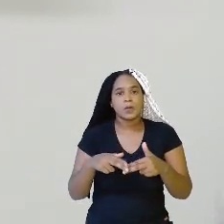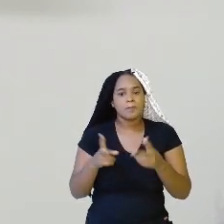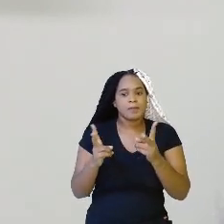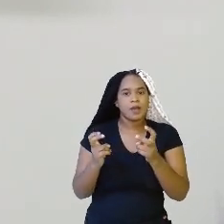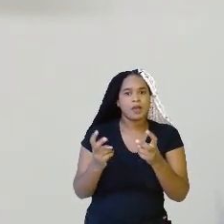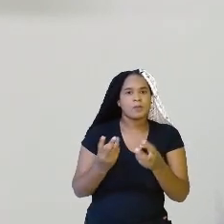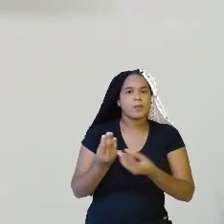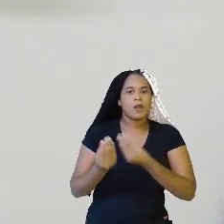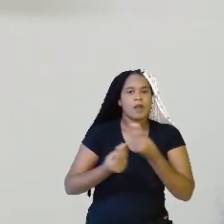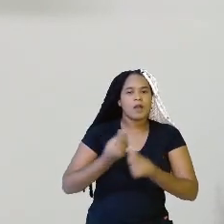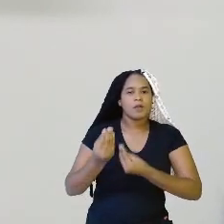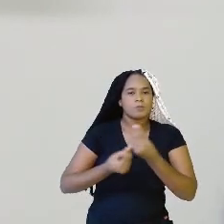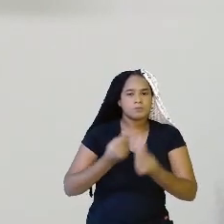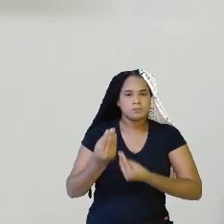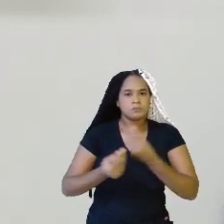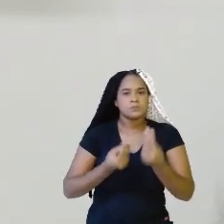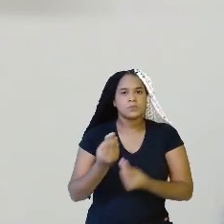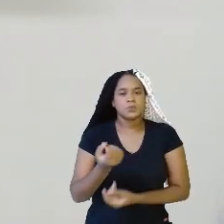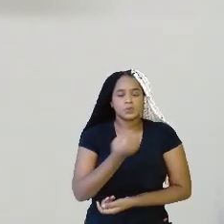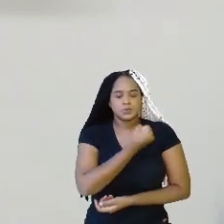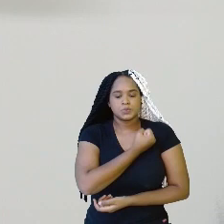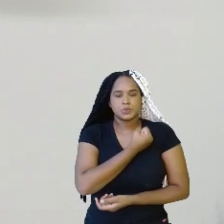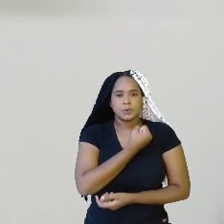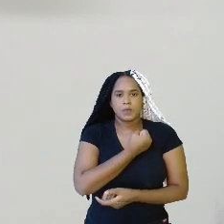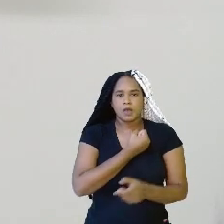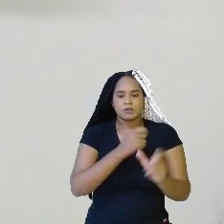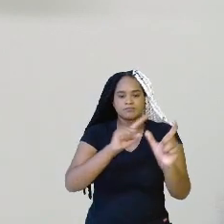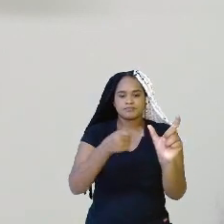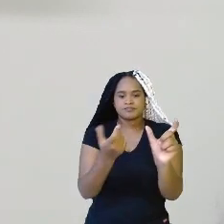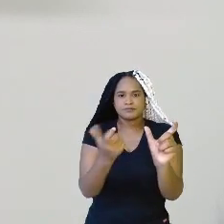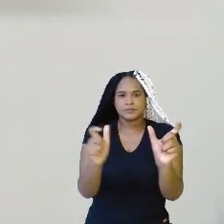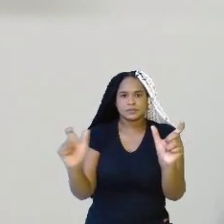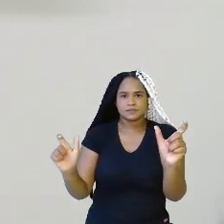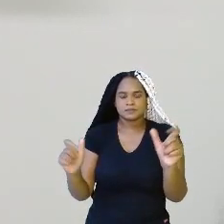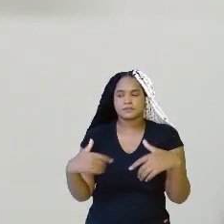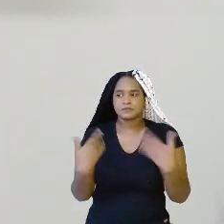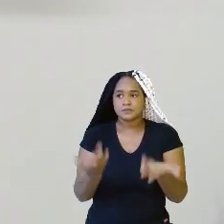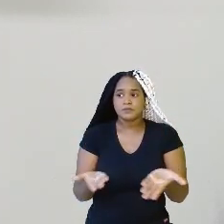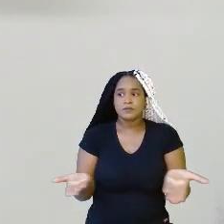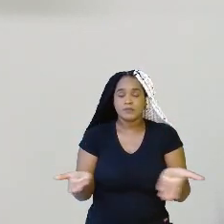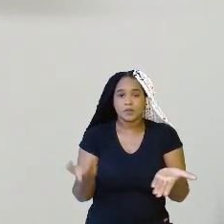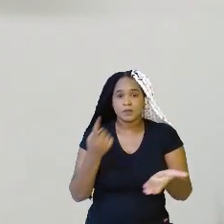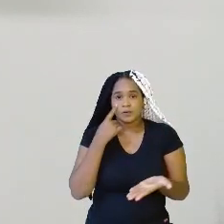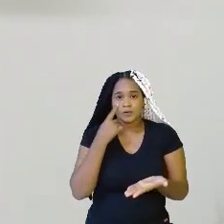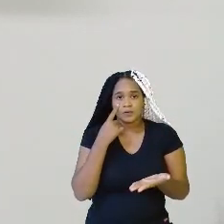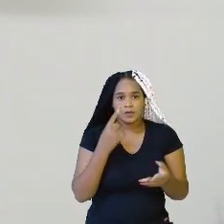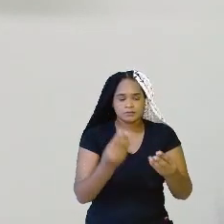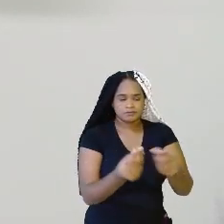perceber e saber sobre os números decimais. Nesse caso aqui ele recebeu